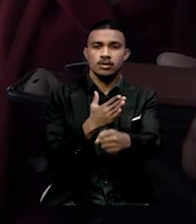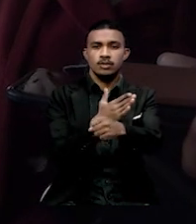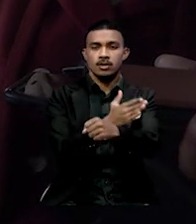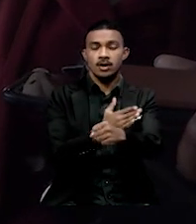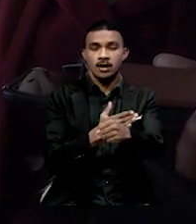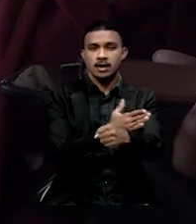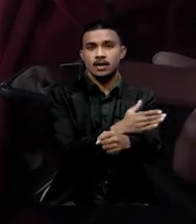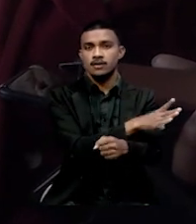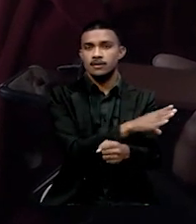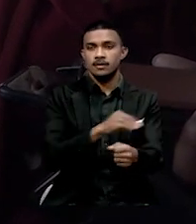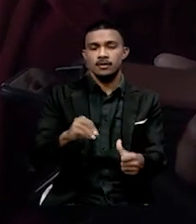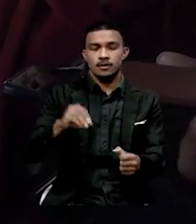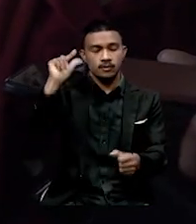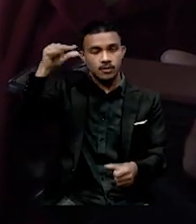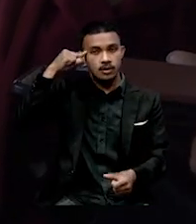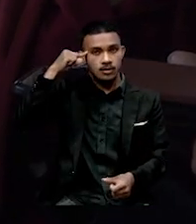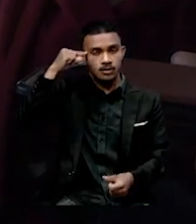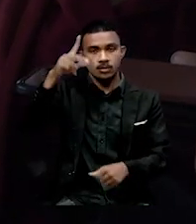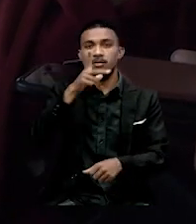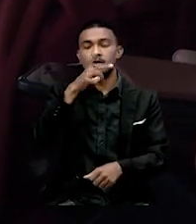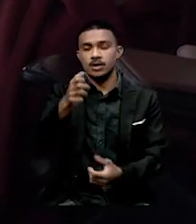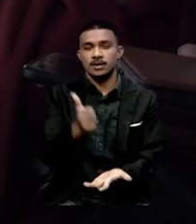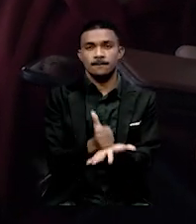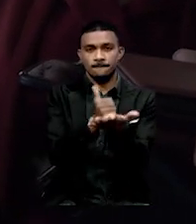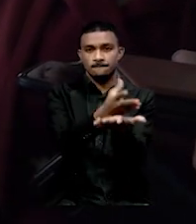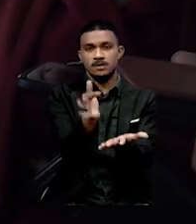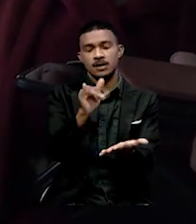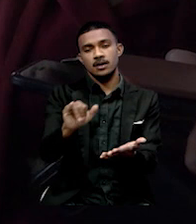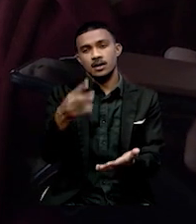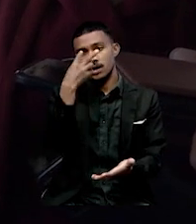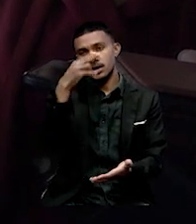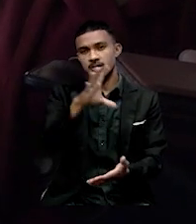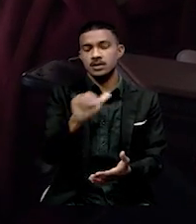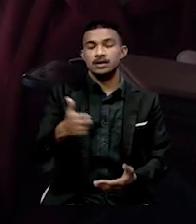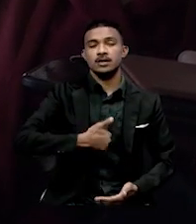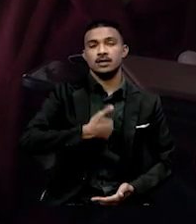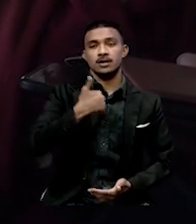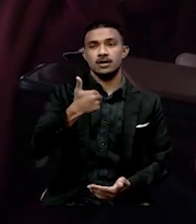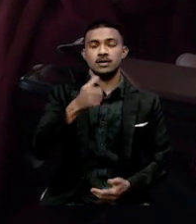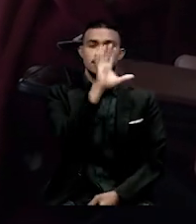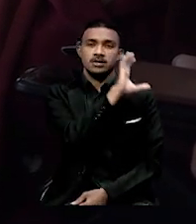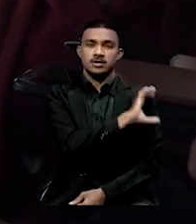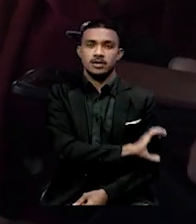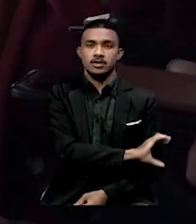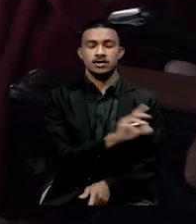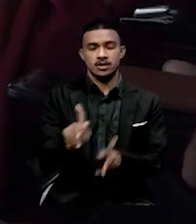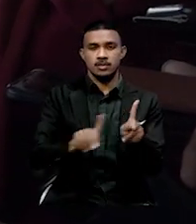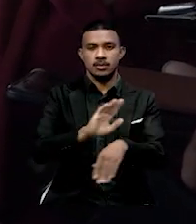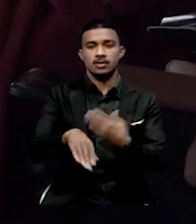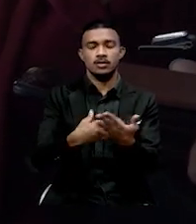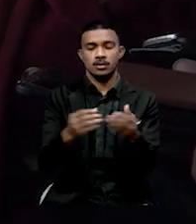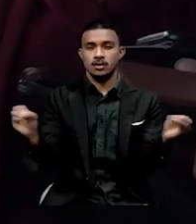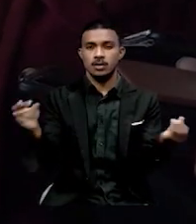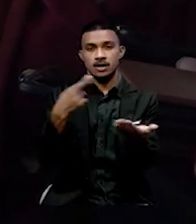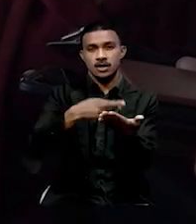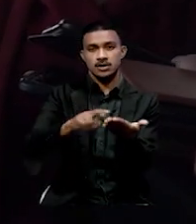Portugal, para pela ajuda a receber em condições. Estava se ela registro para a segurança social, ela registro, estava